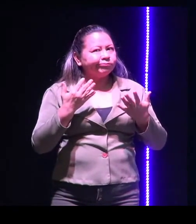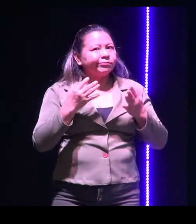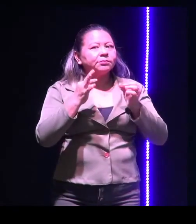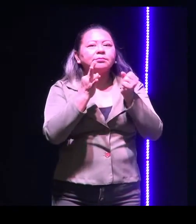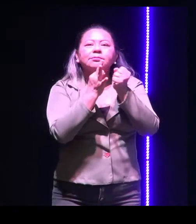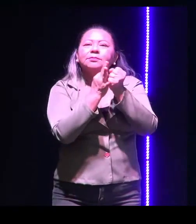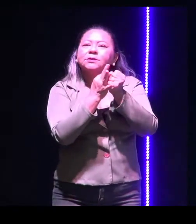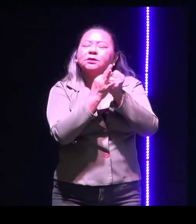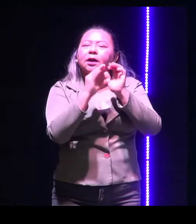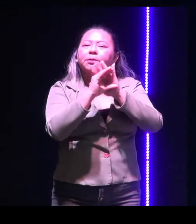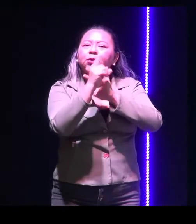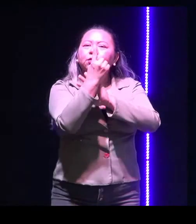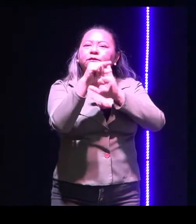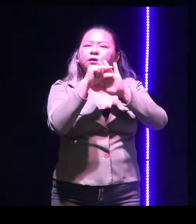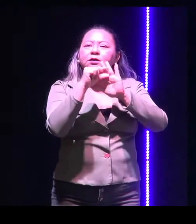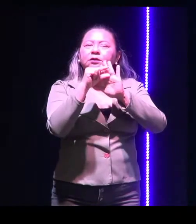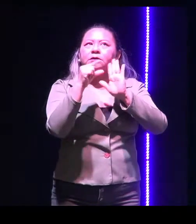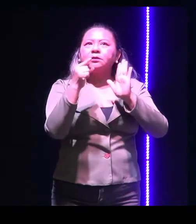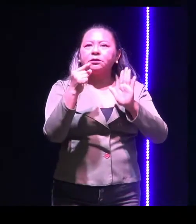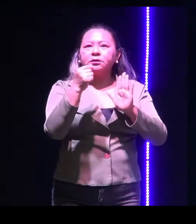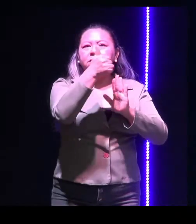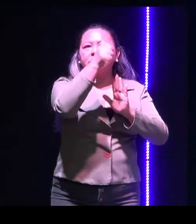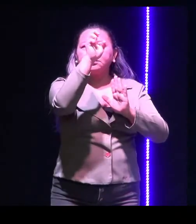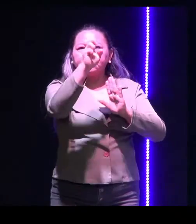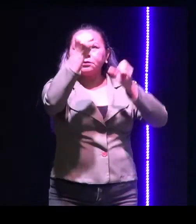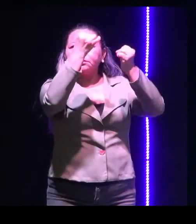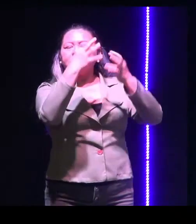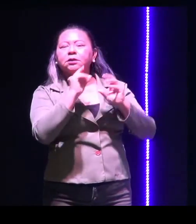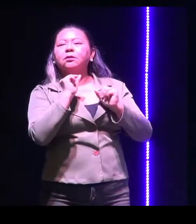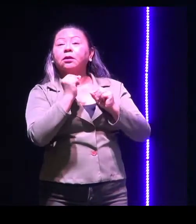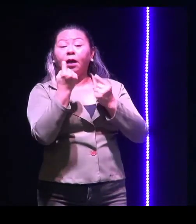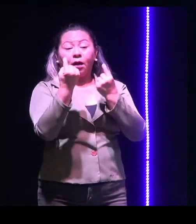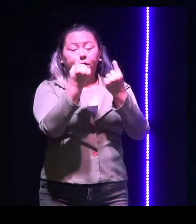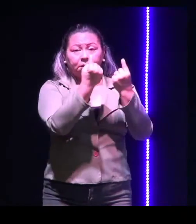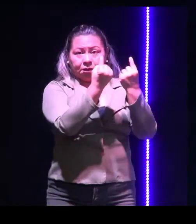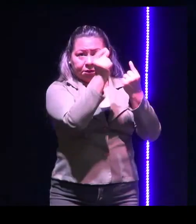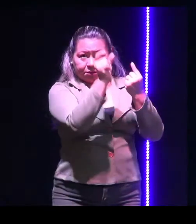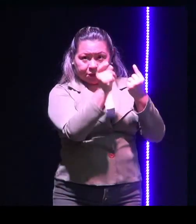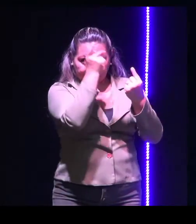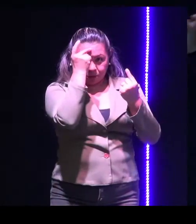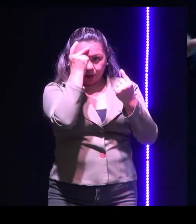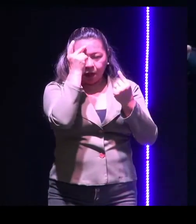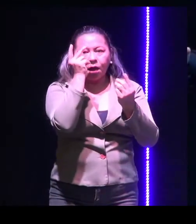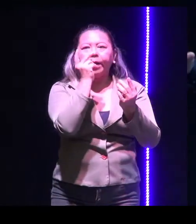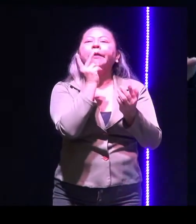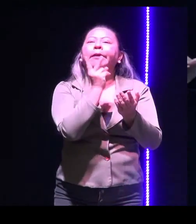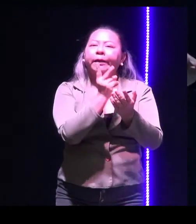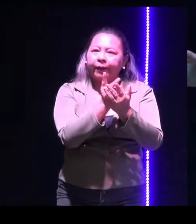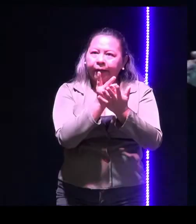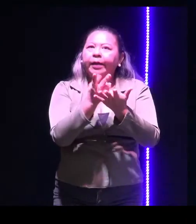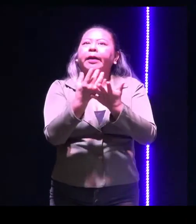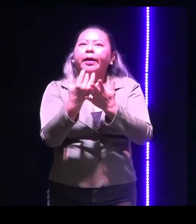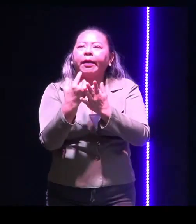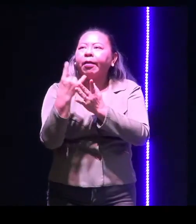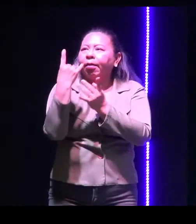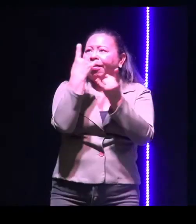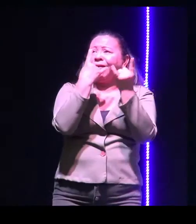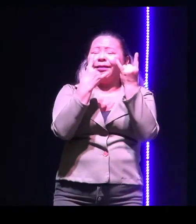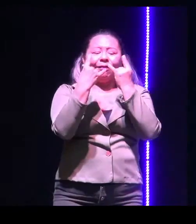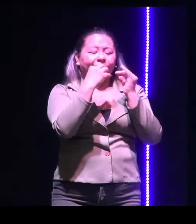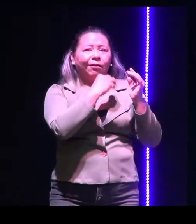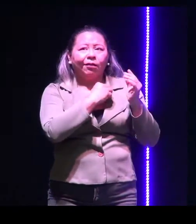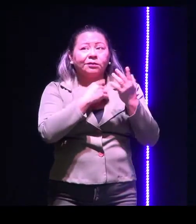Tiago, capítulo 1, verso 14 e 15 diz: cada um, porém, é tentado pelo próprio mau desejo, sendo por